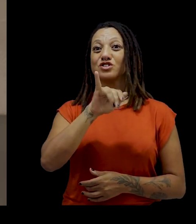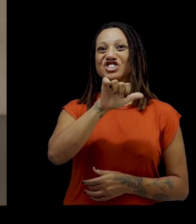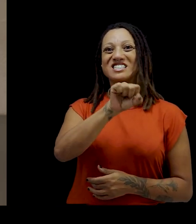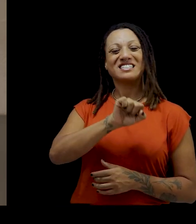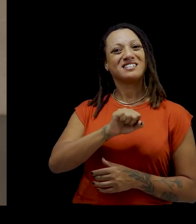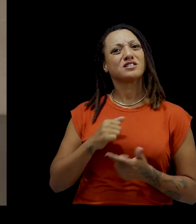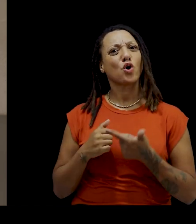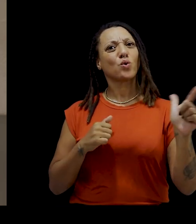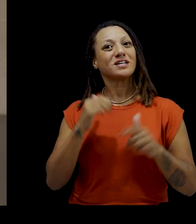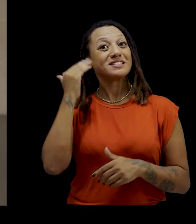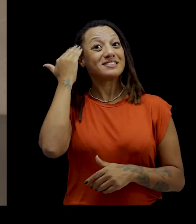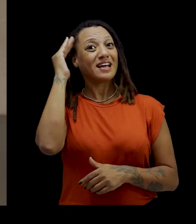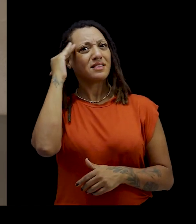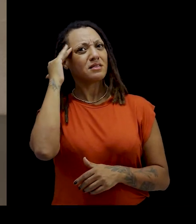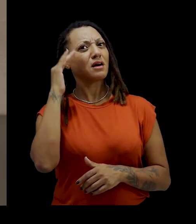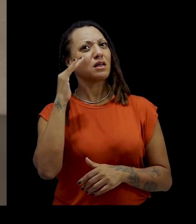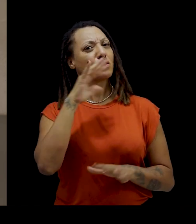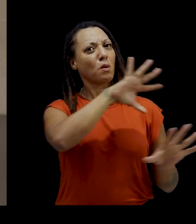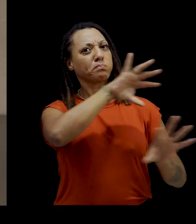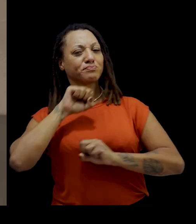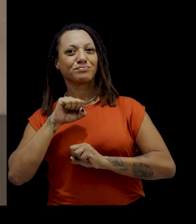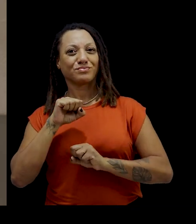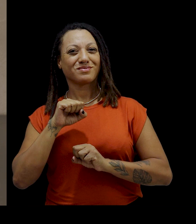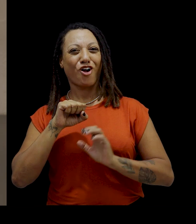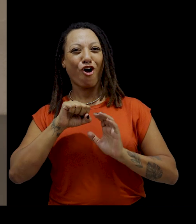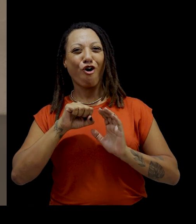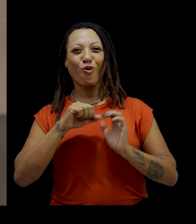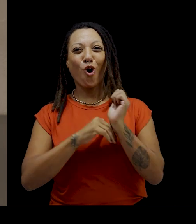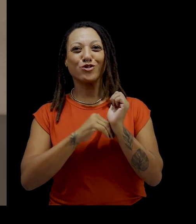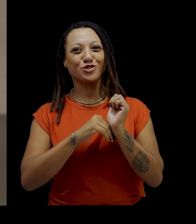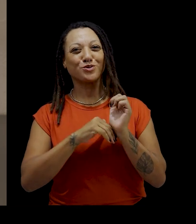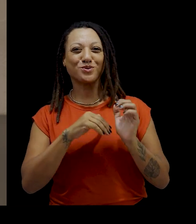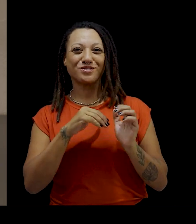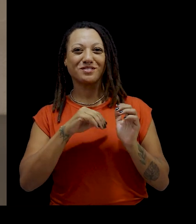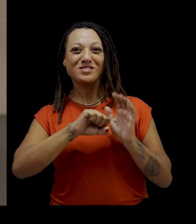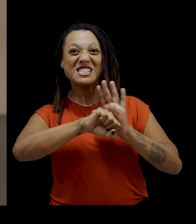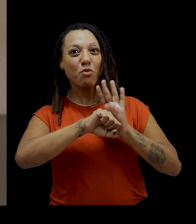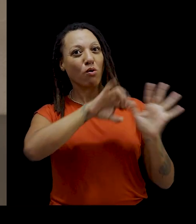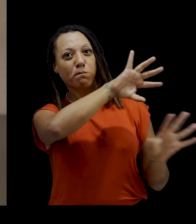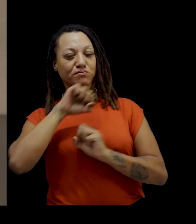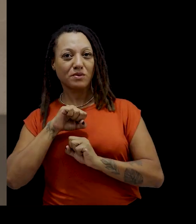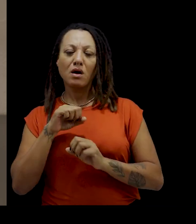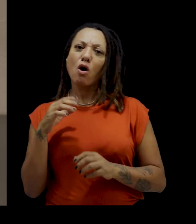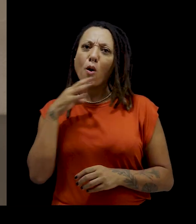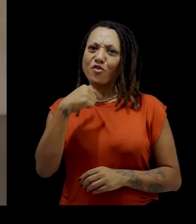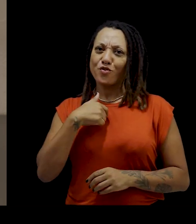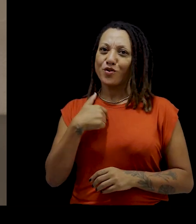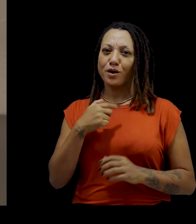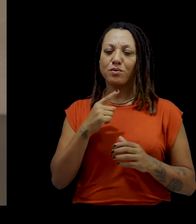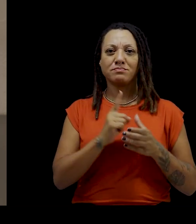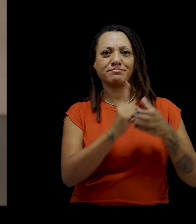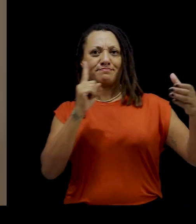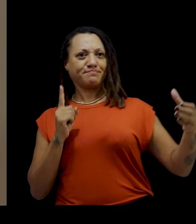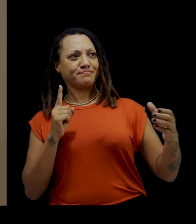seus próprios códigos e índices dentro delas. Mas acho que o que eu quis... Claro que eu sou de um lugar totalmente diferente, mas